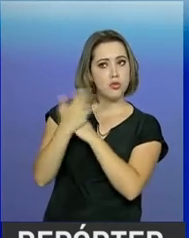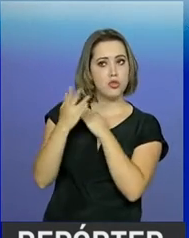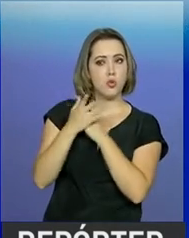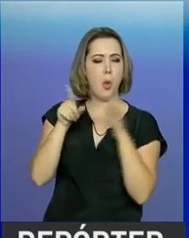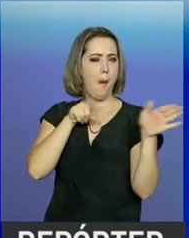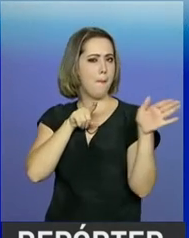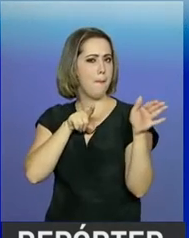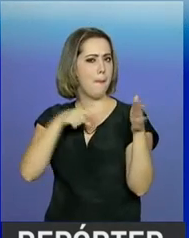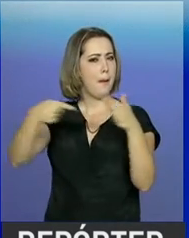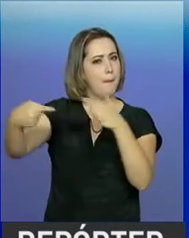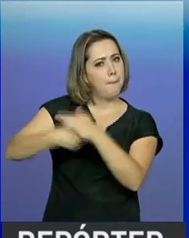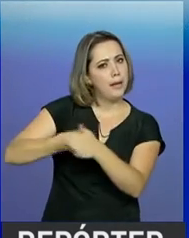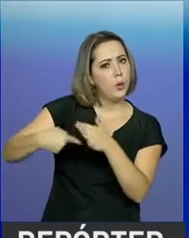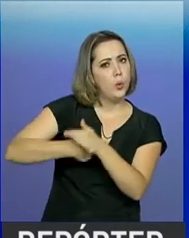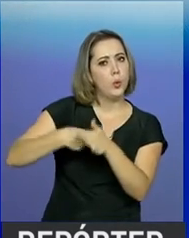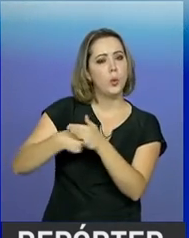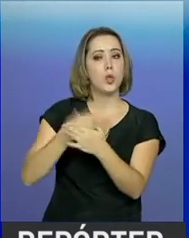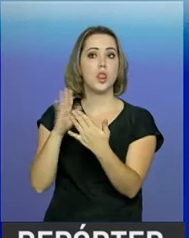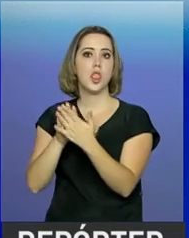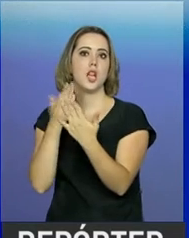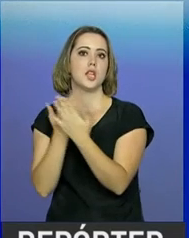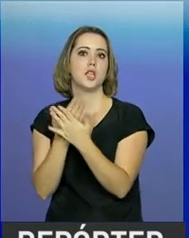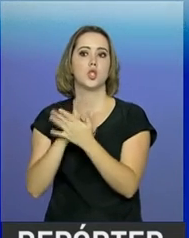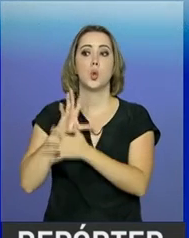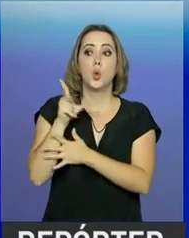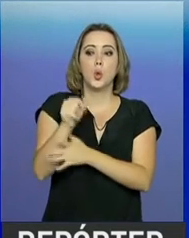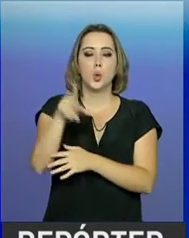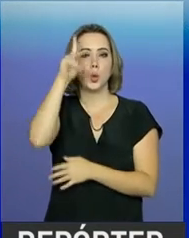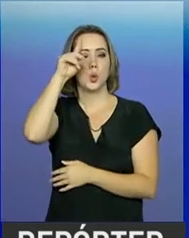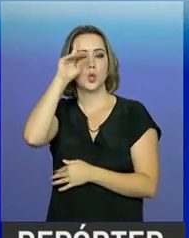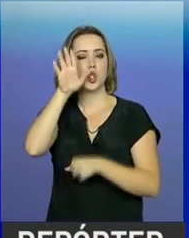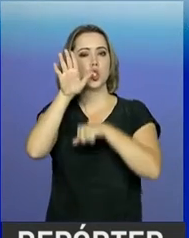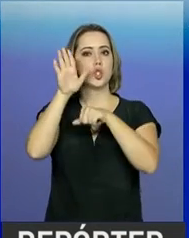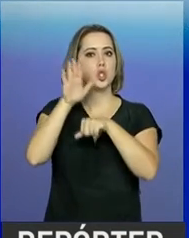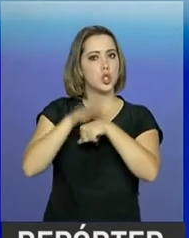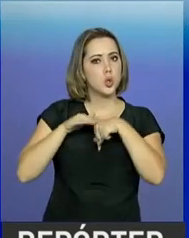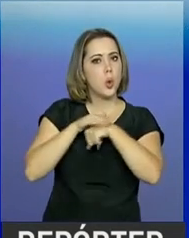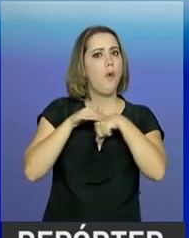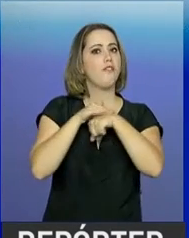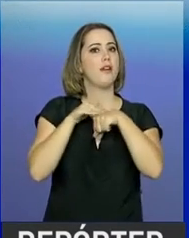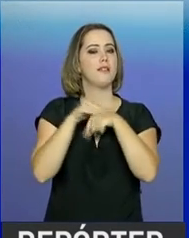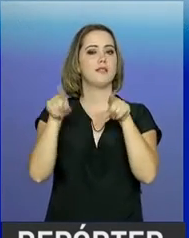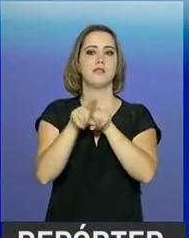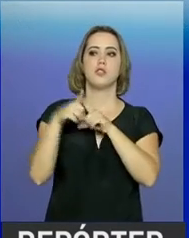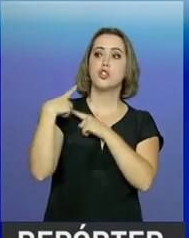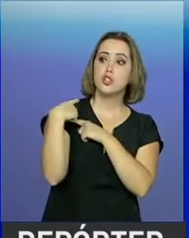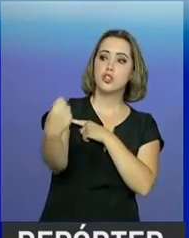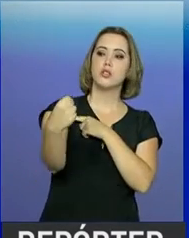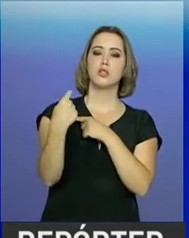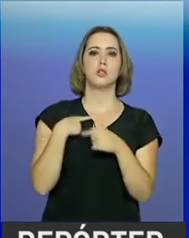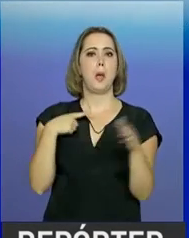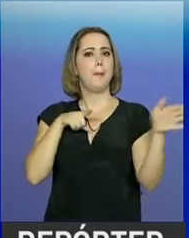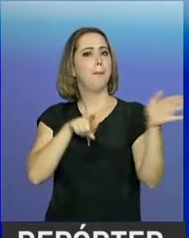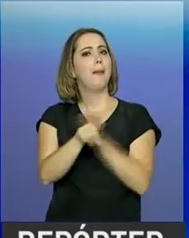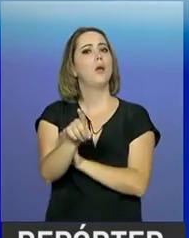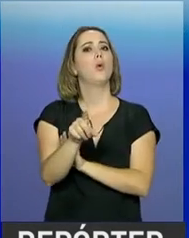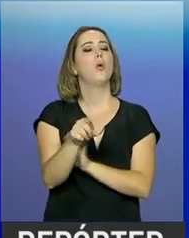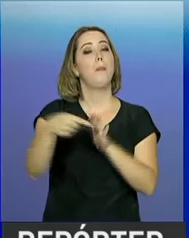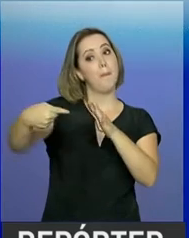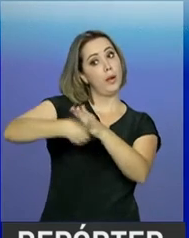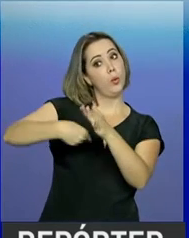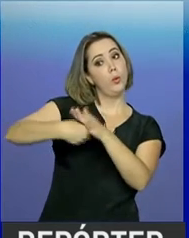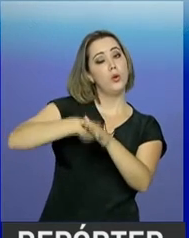escola cantou todos os dias ele confessa o site português quando ele sair perguntas que aconteceu em